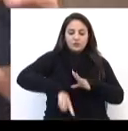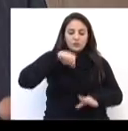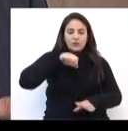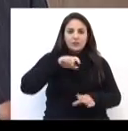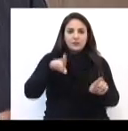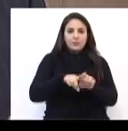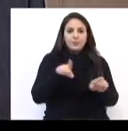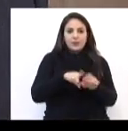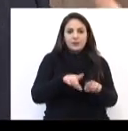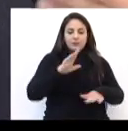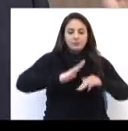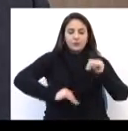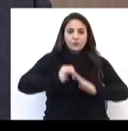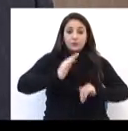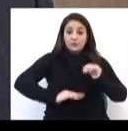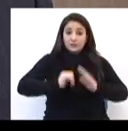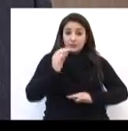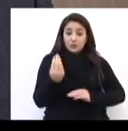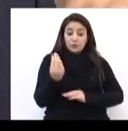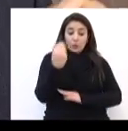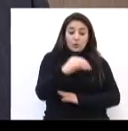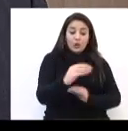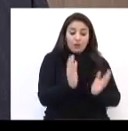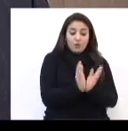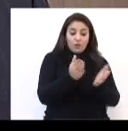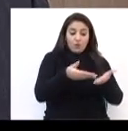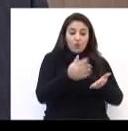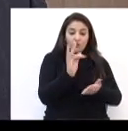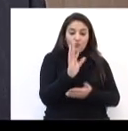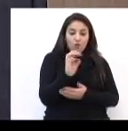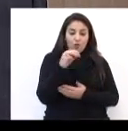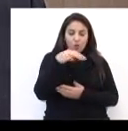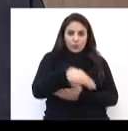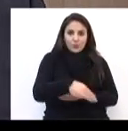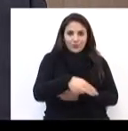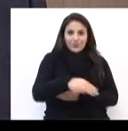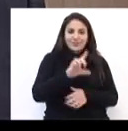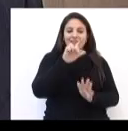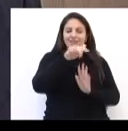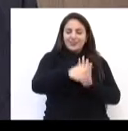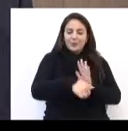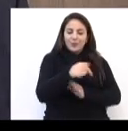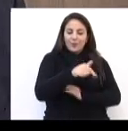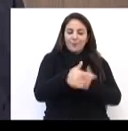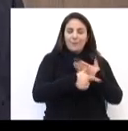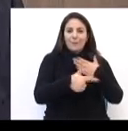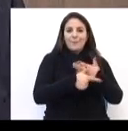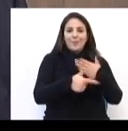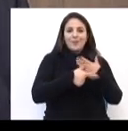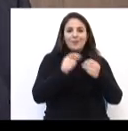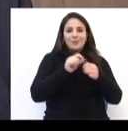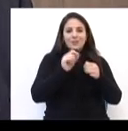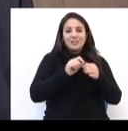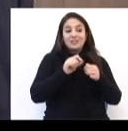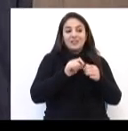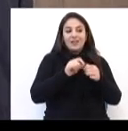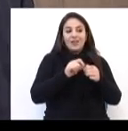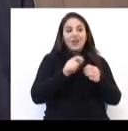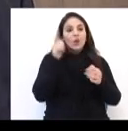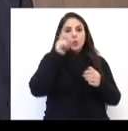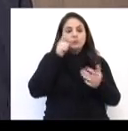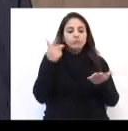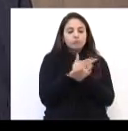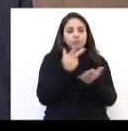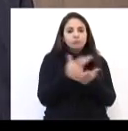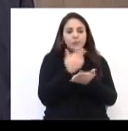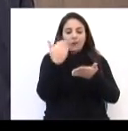isso e construirmos, uma vez instalado o fórum, ele que vai depois fazer acontecer todas as outras demandas. Isso